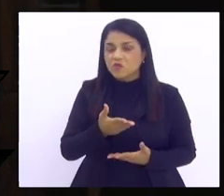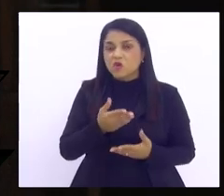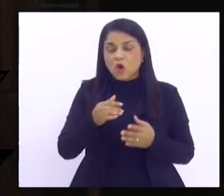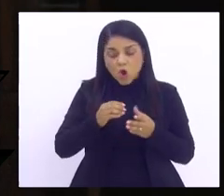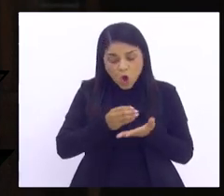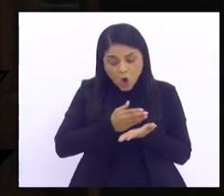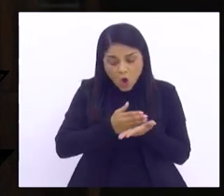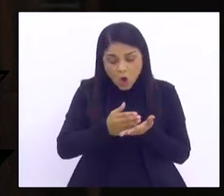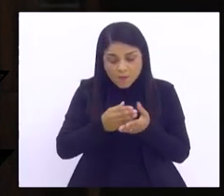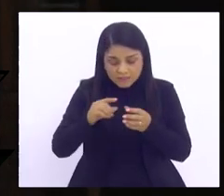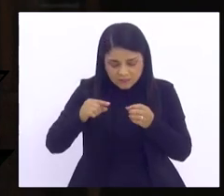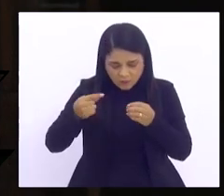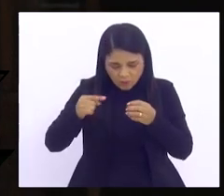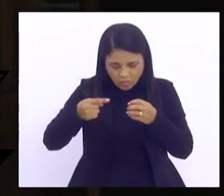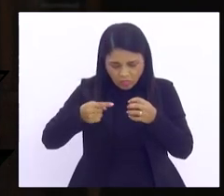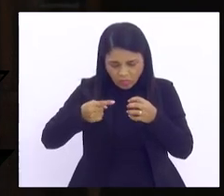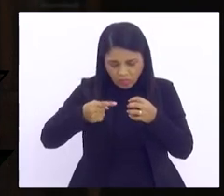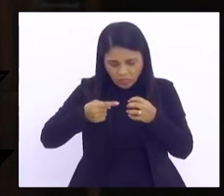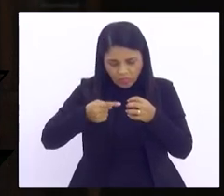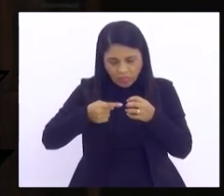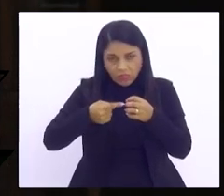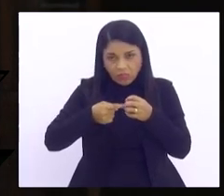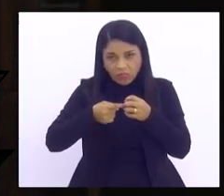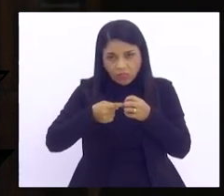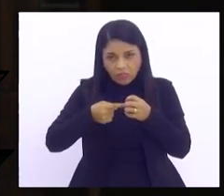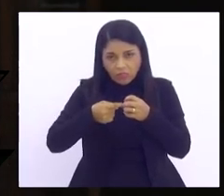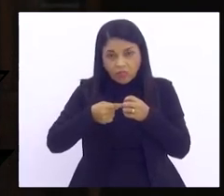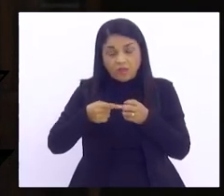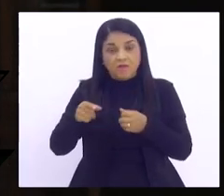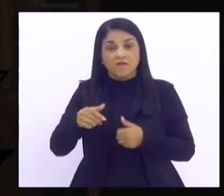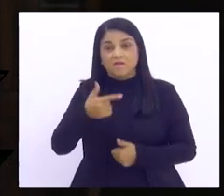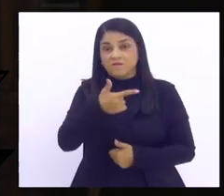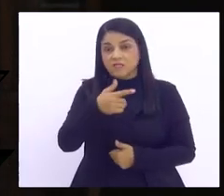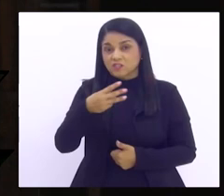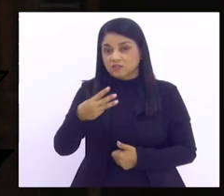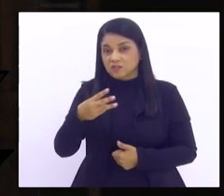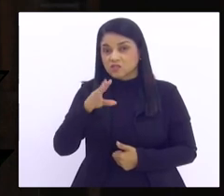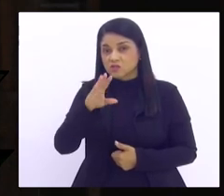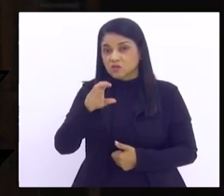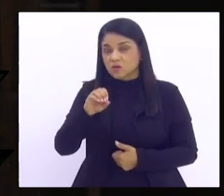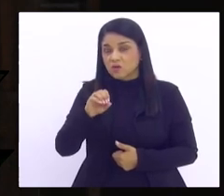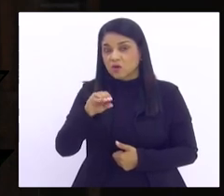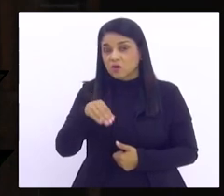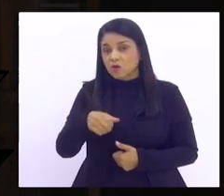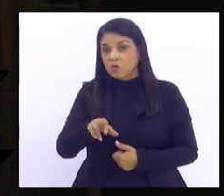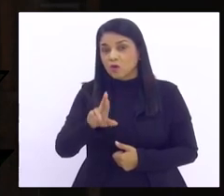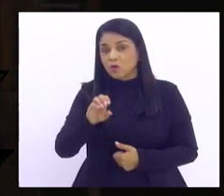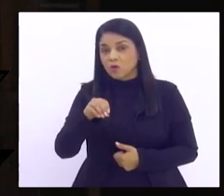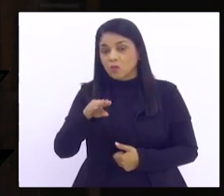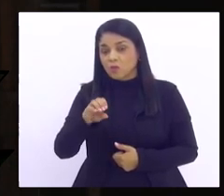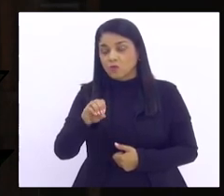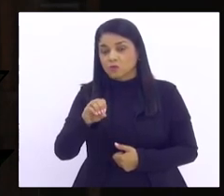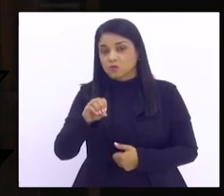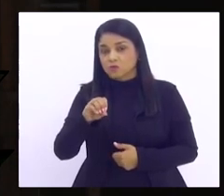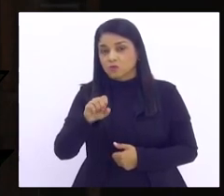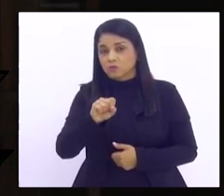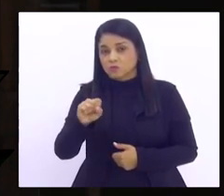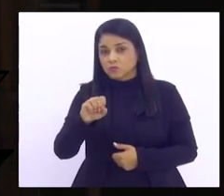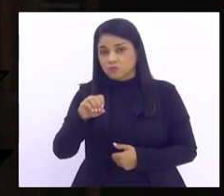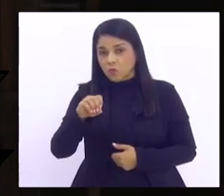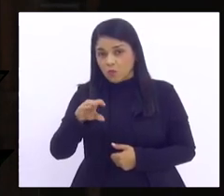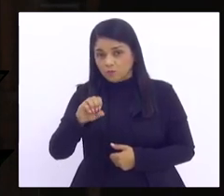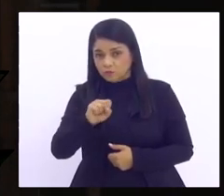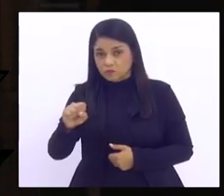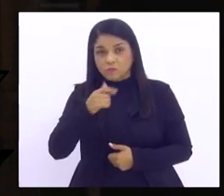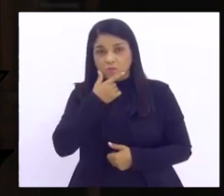fecundação, quando os 23 cromossomos masculinos, transportados pelo espermatozoide, se encontram